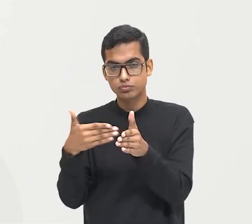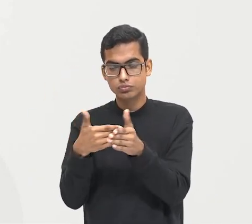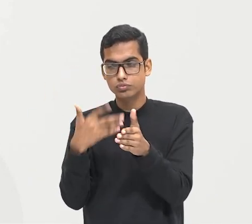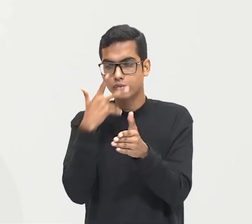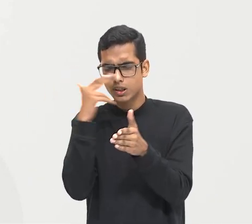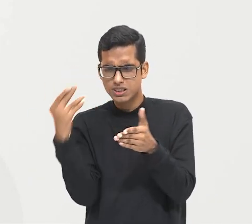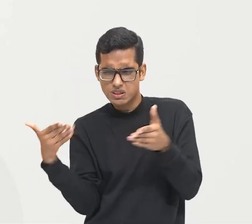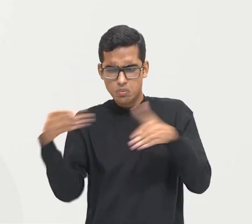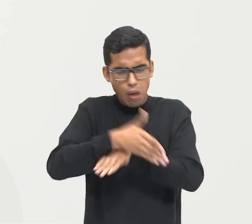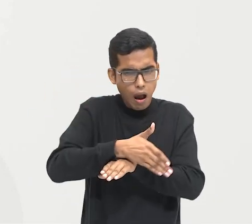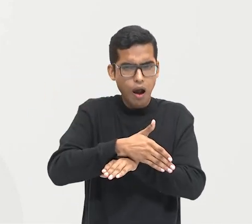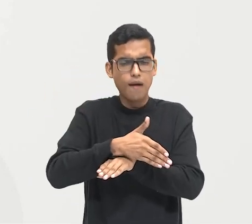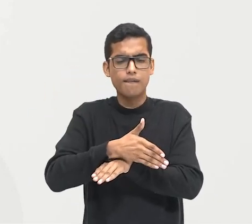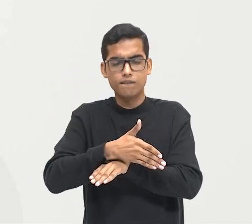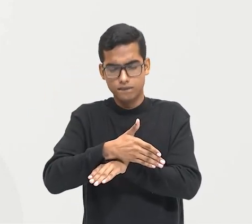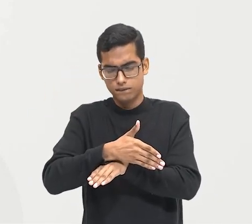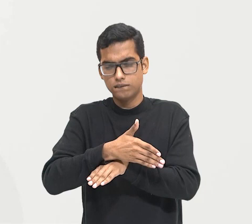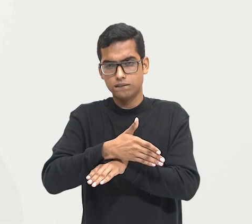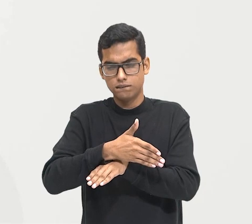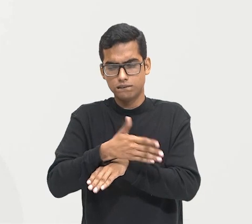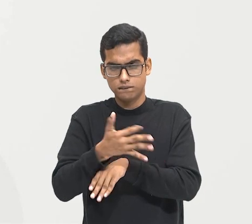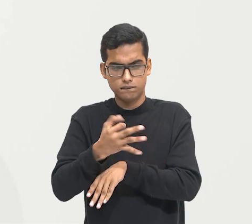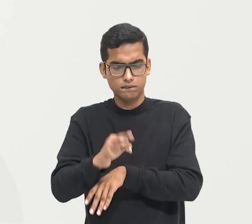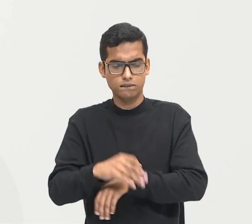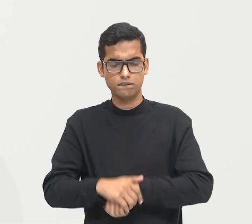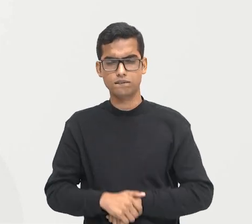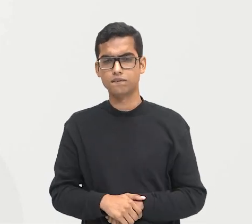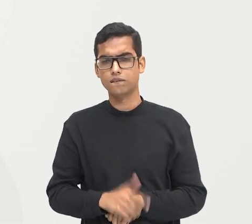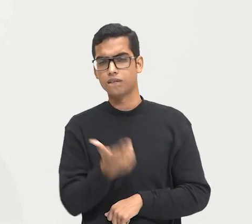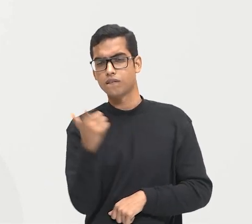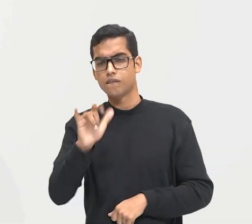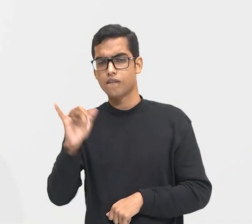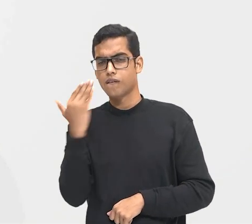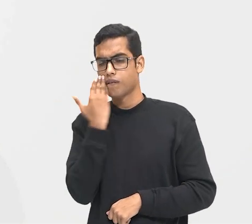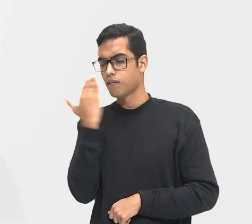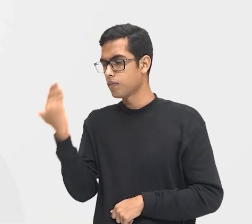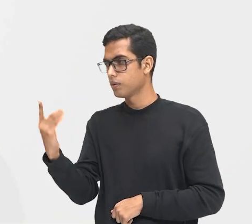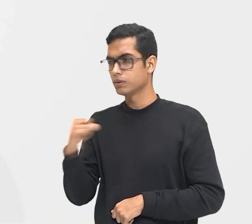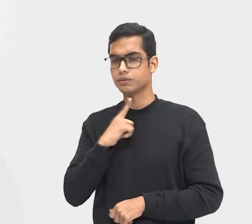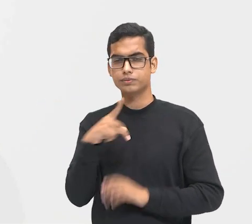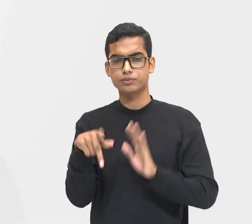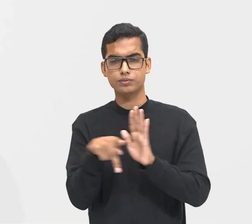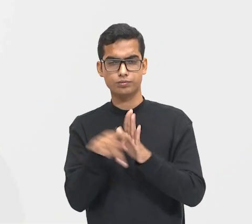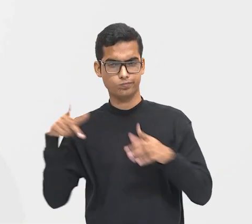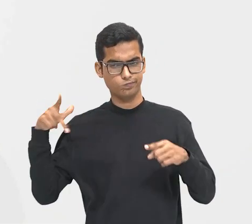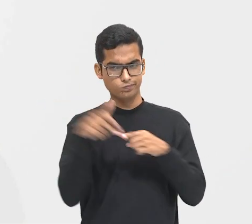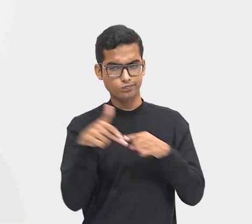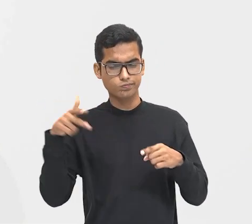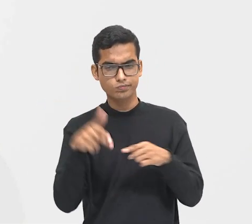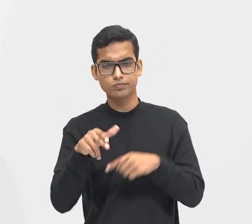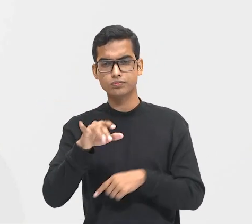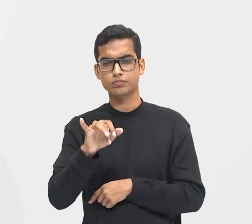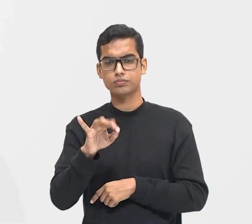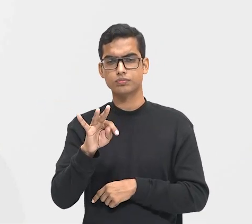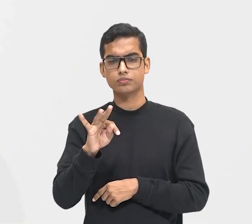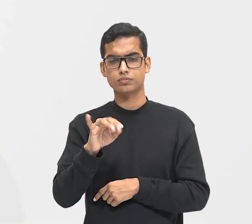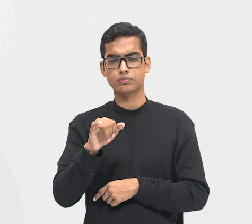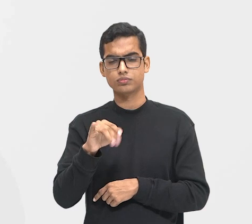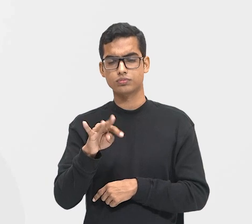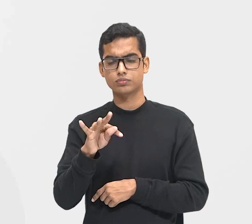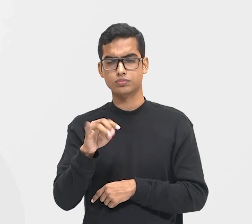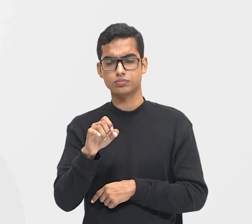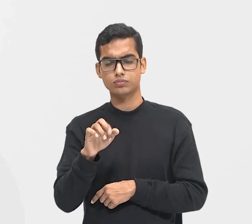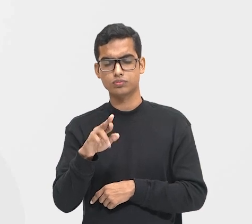que no caso é um muro, e a outra pessoa conseguisse perceber. Na outra imagem, a gente observa aí a interferência,